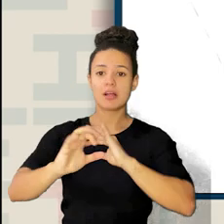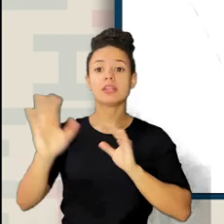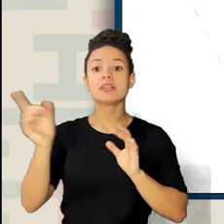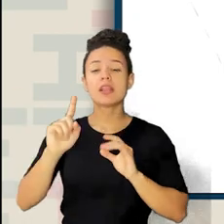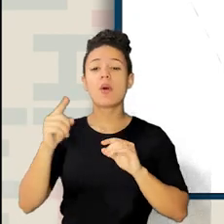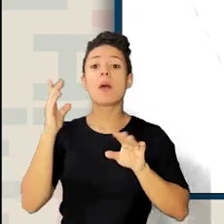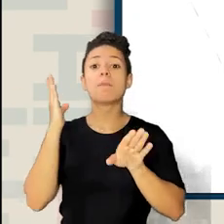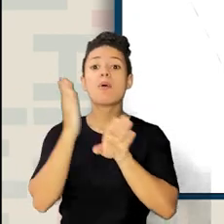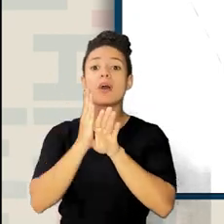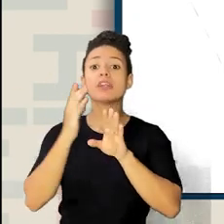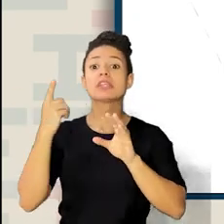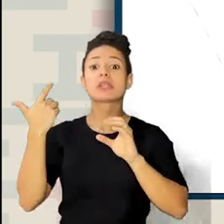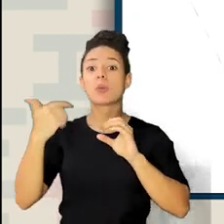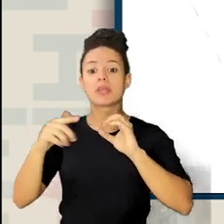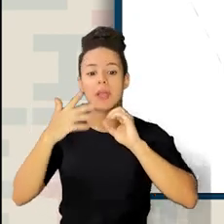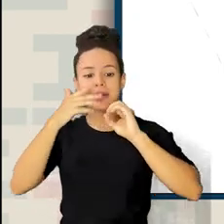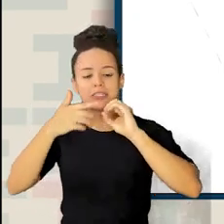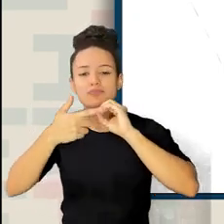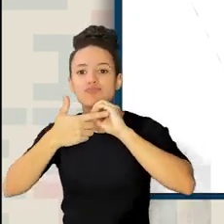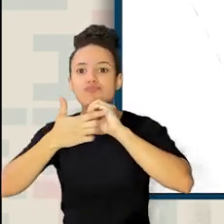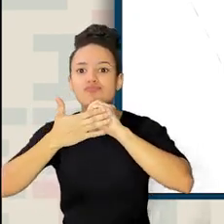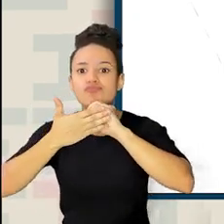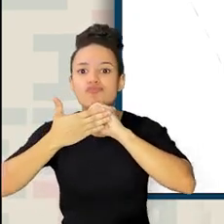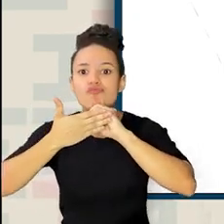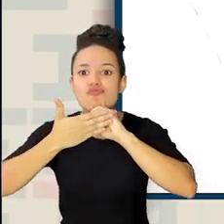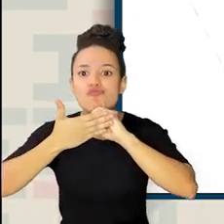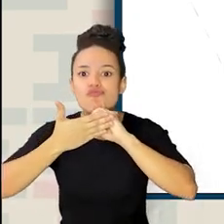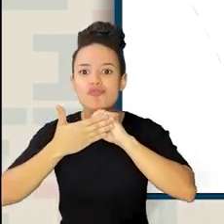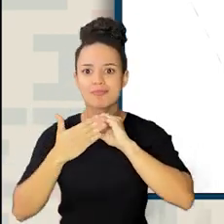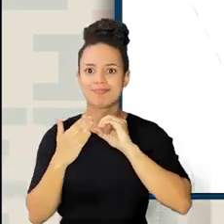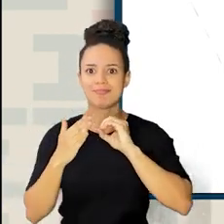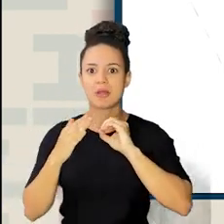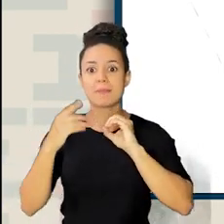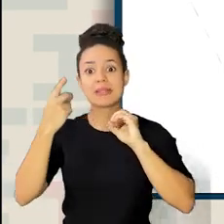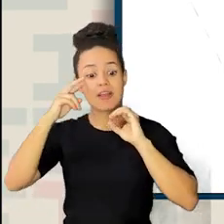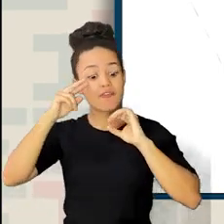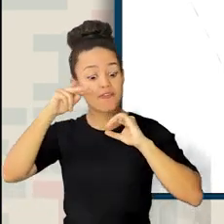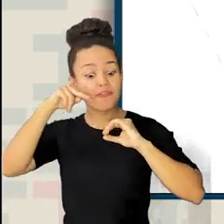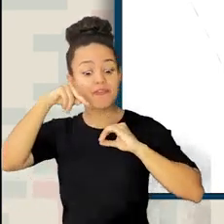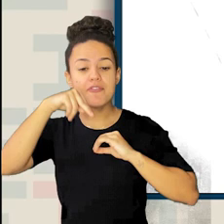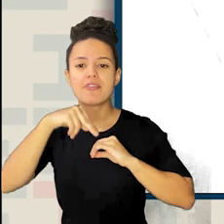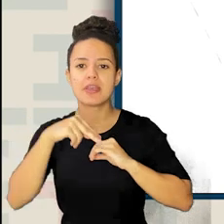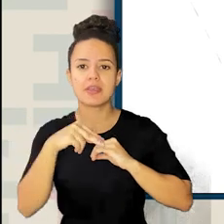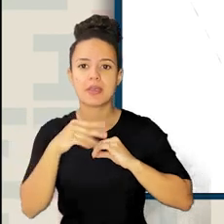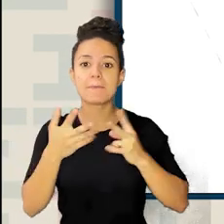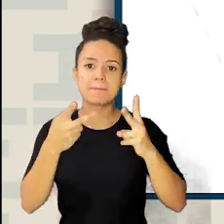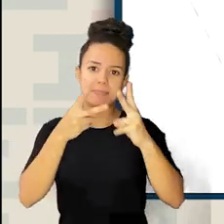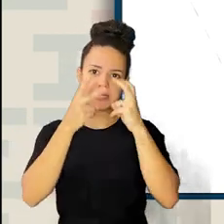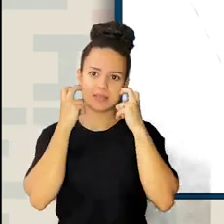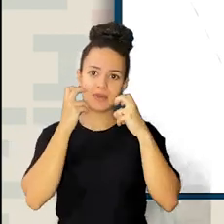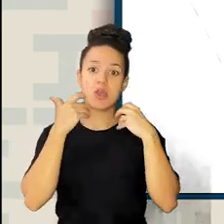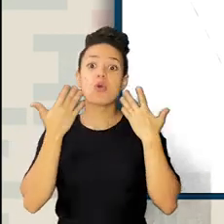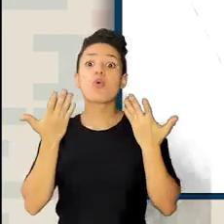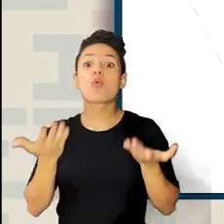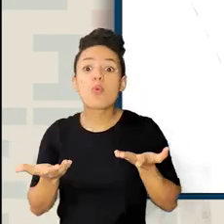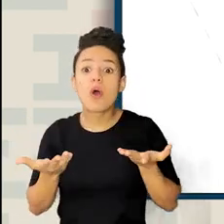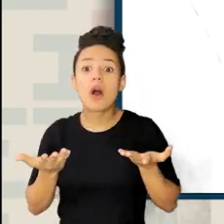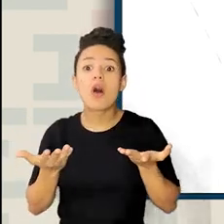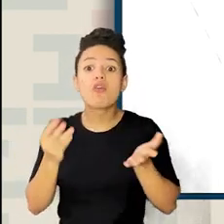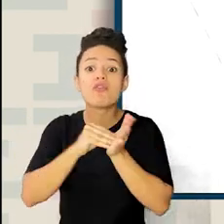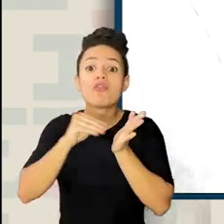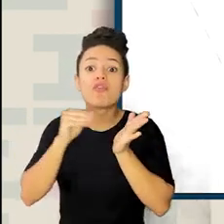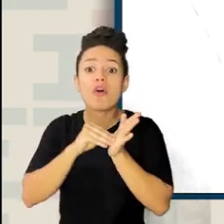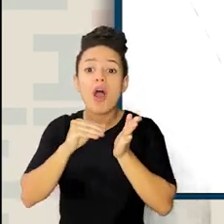fechando direitinho o furinho. Então, a melhor maneira é você olhar e perceber qual é o ponto que não